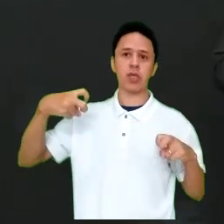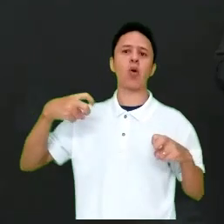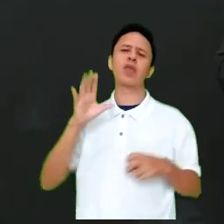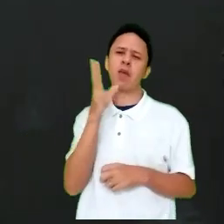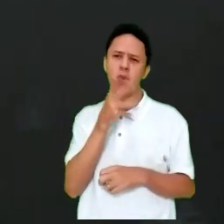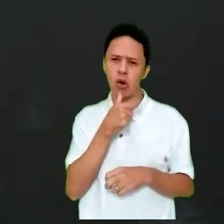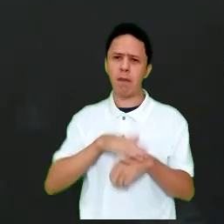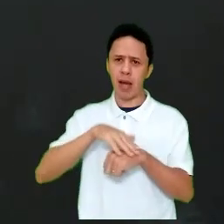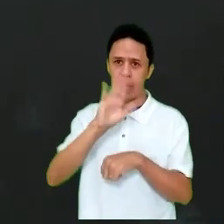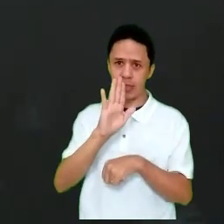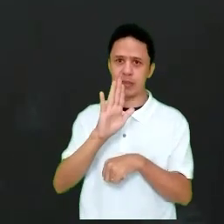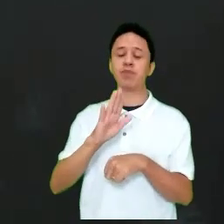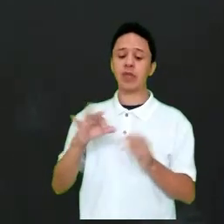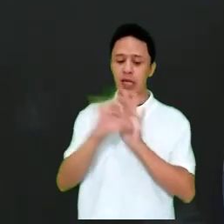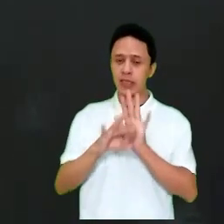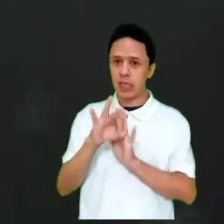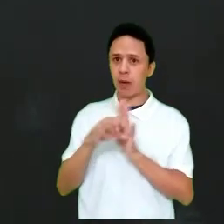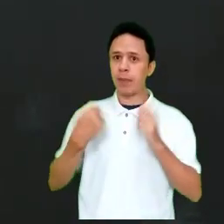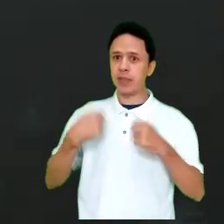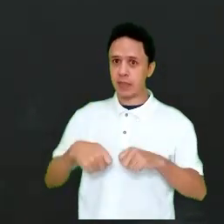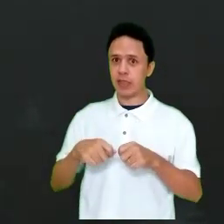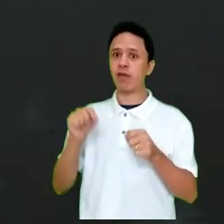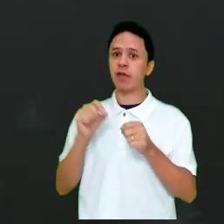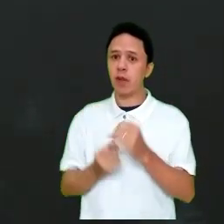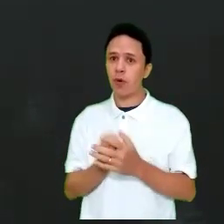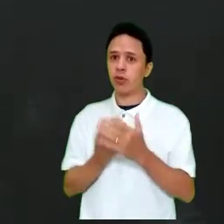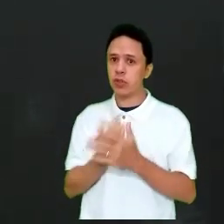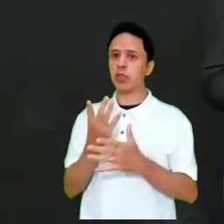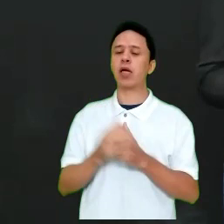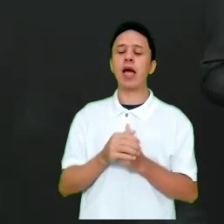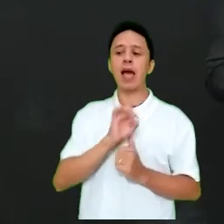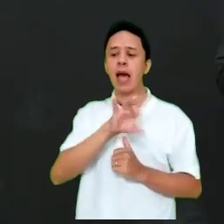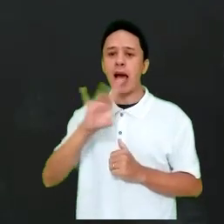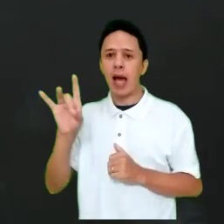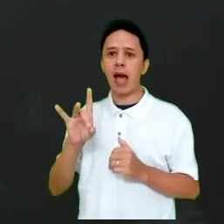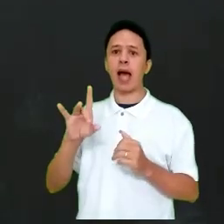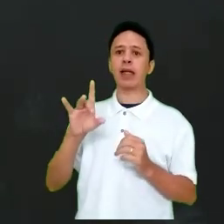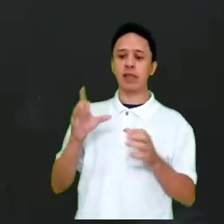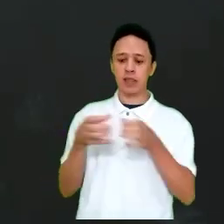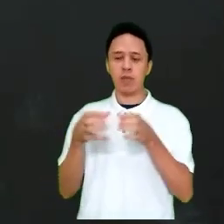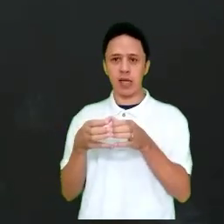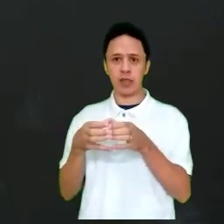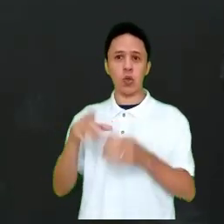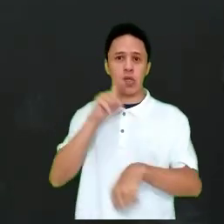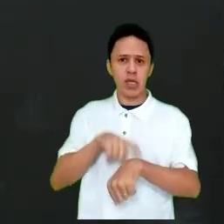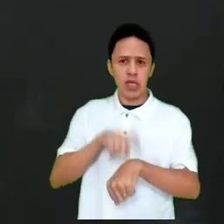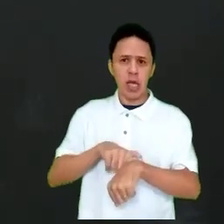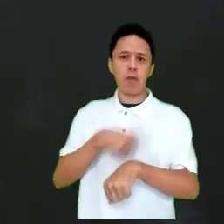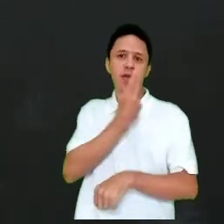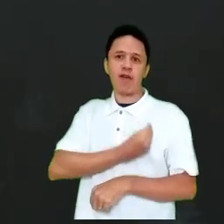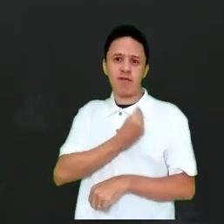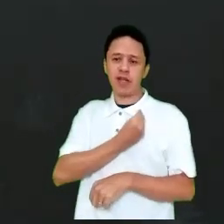uma reprodução que ela demora mais, que essas células elas terão que ser reproduzidas. Em cada espécie, o tempo, a época da